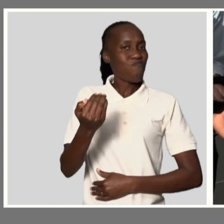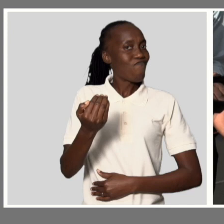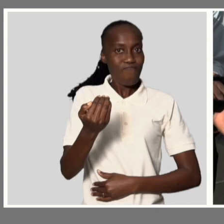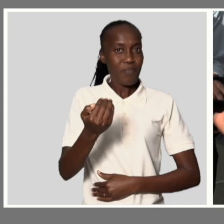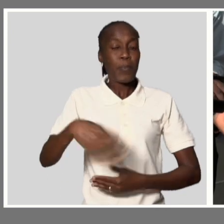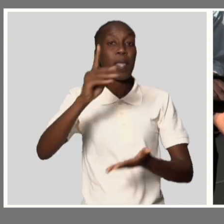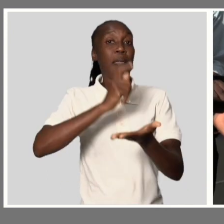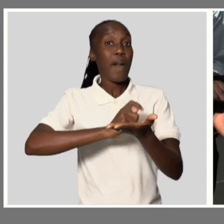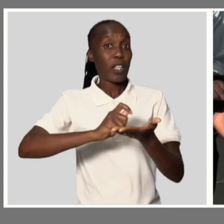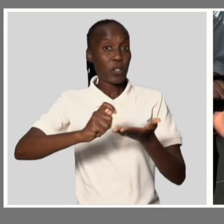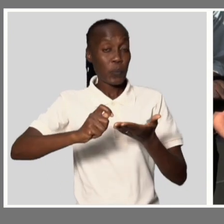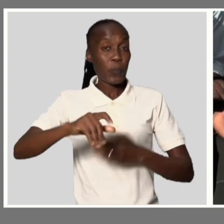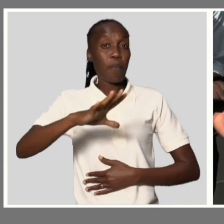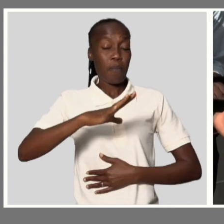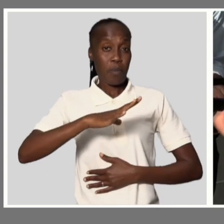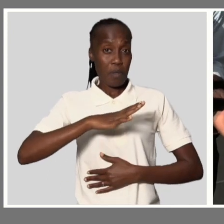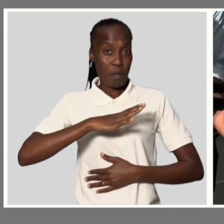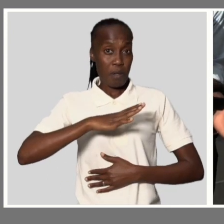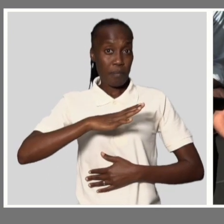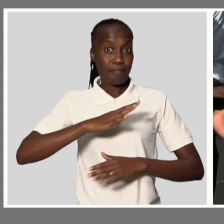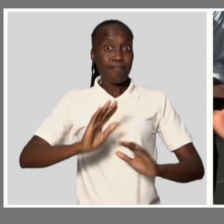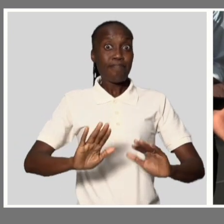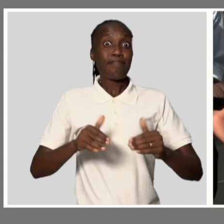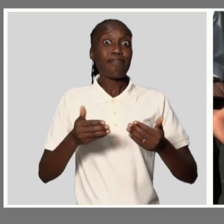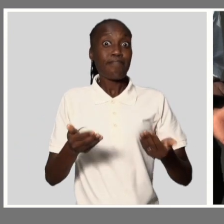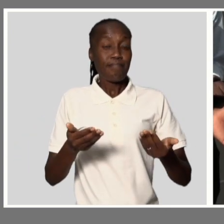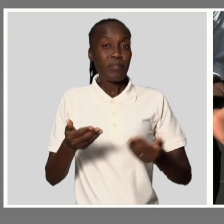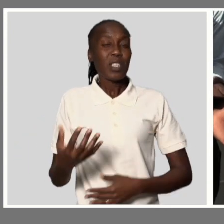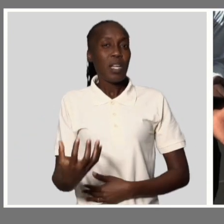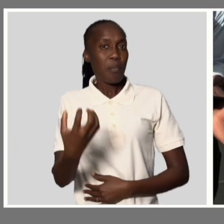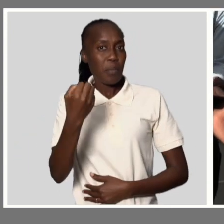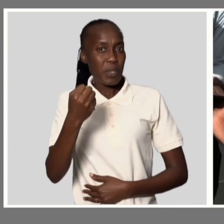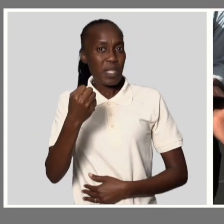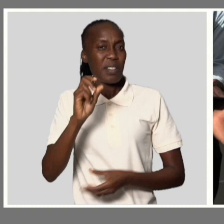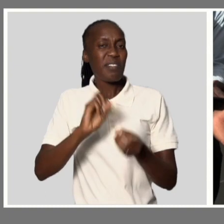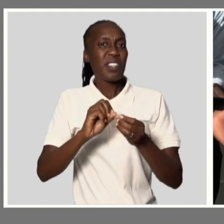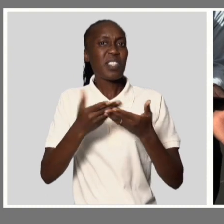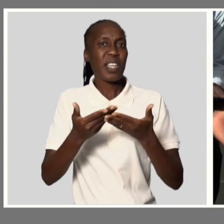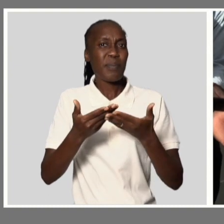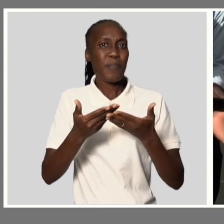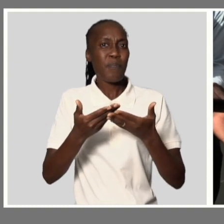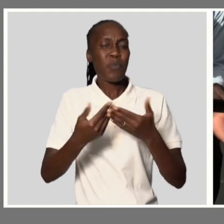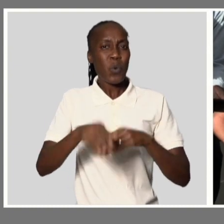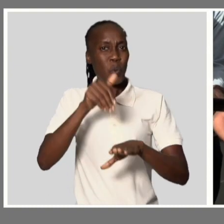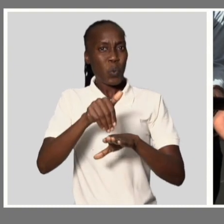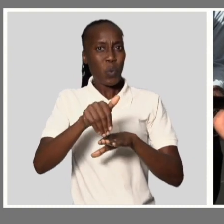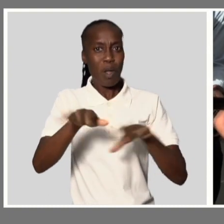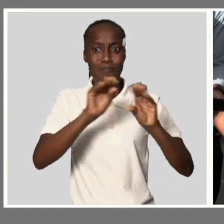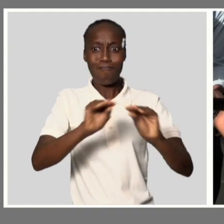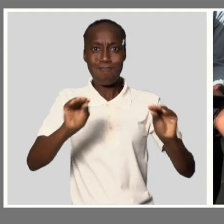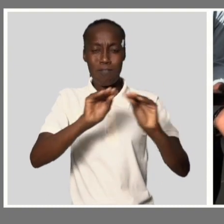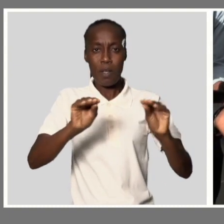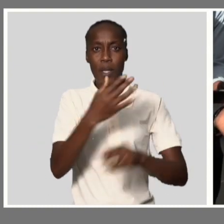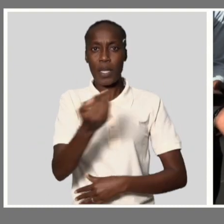escolas que têm a possibilidade de prosseguir com a educação